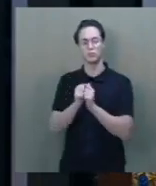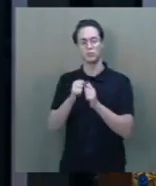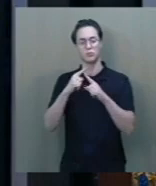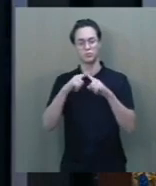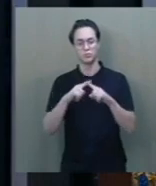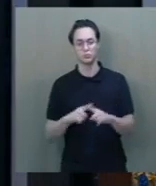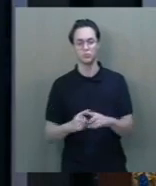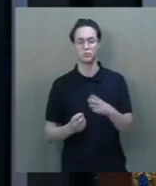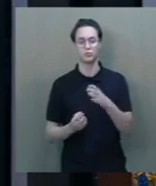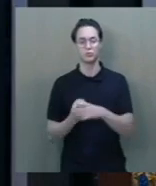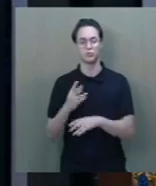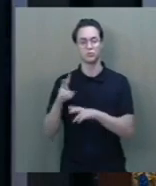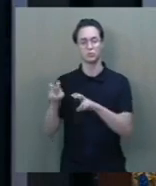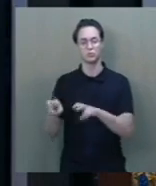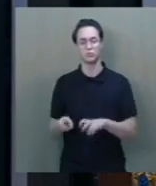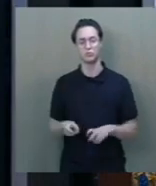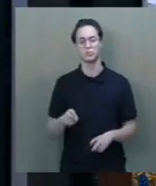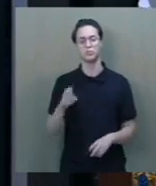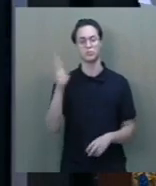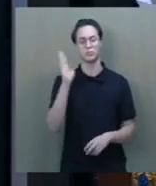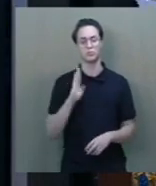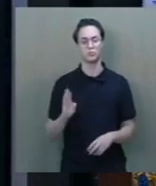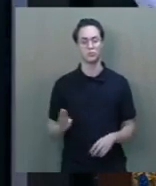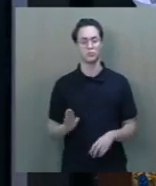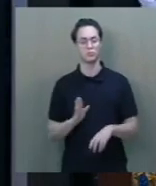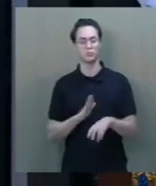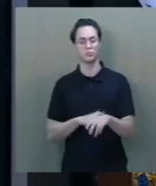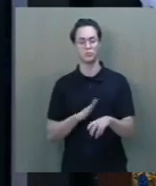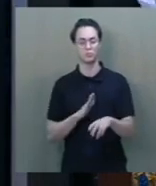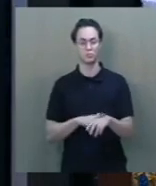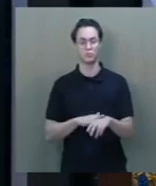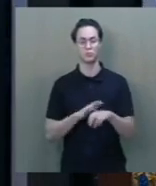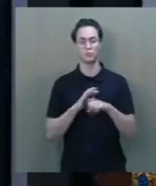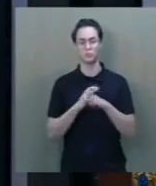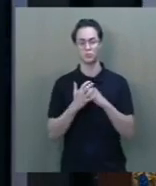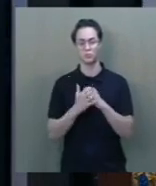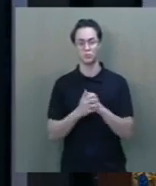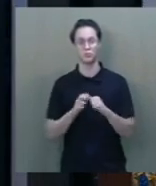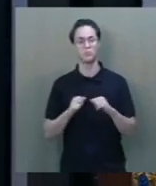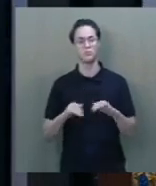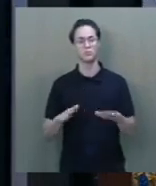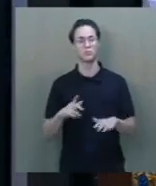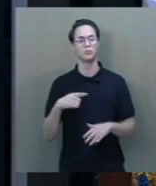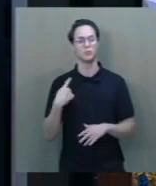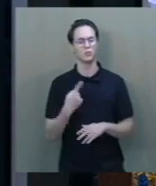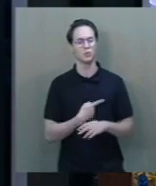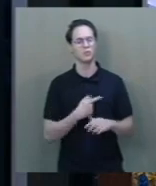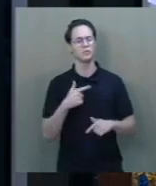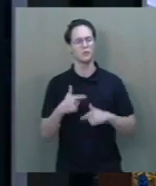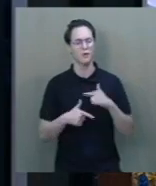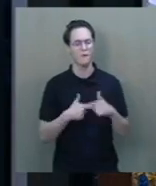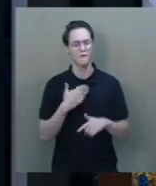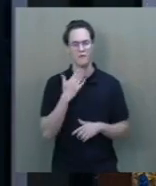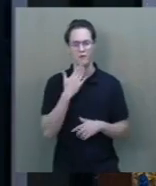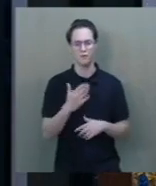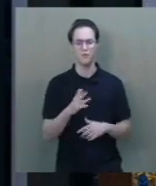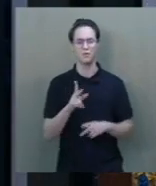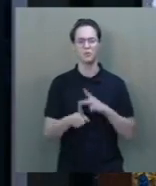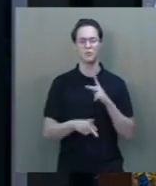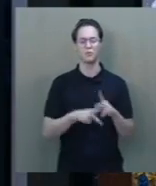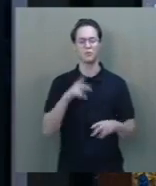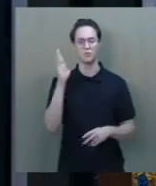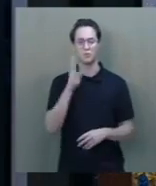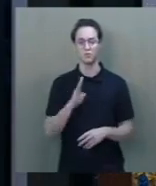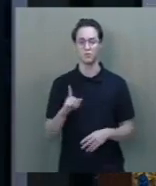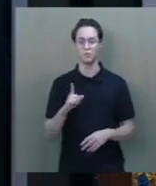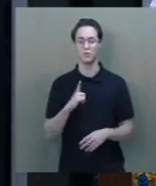produção agropecuária brasileira. Durante a pandemia, o quanto nós fizemos nessa casa para o povo brasileiro. O auxílio